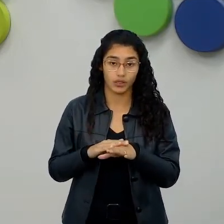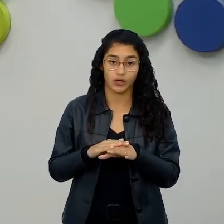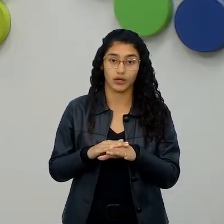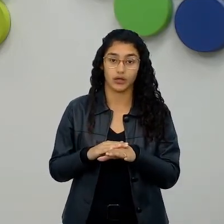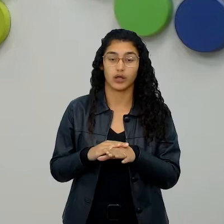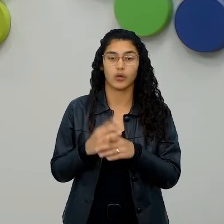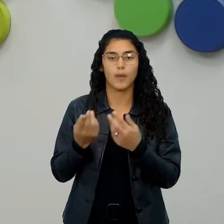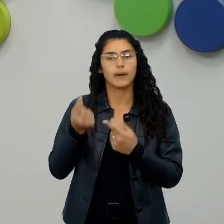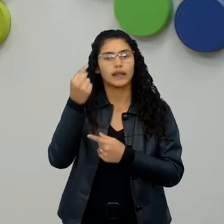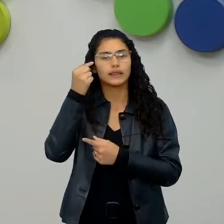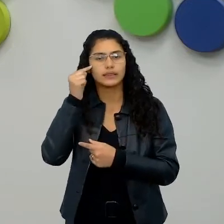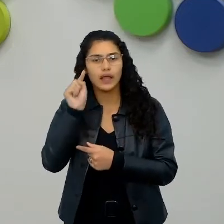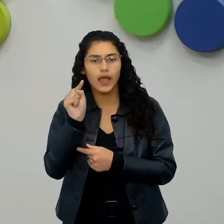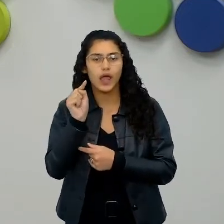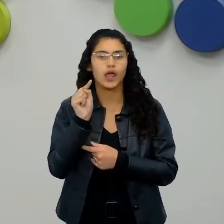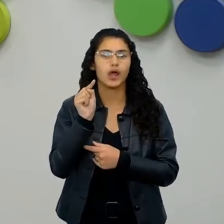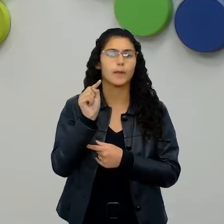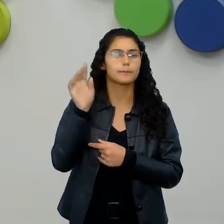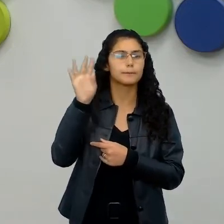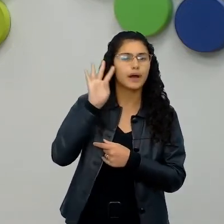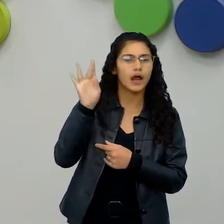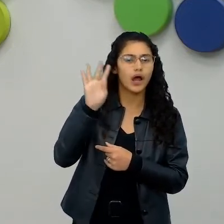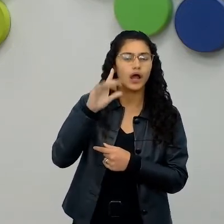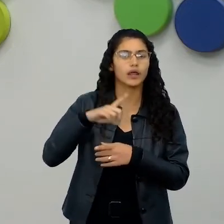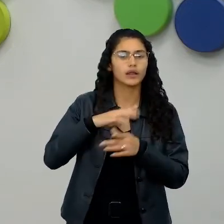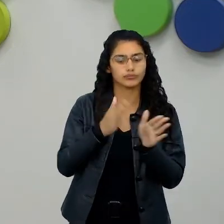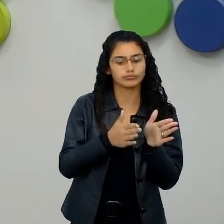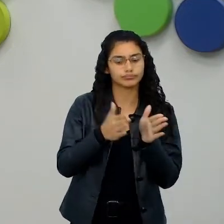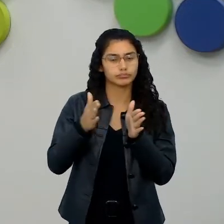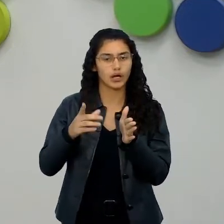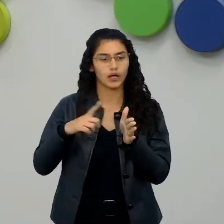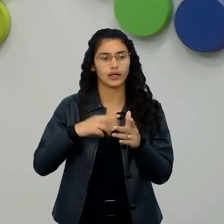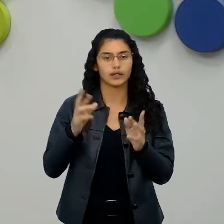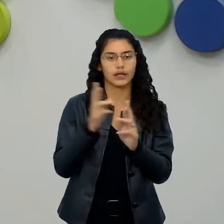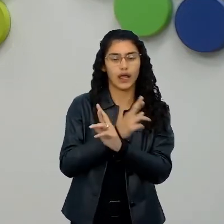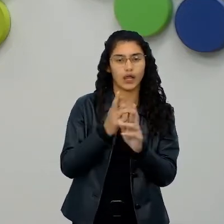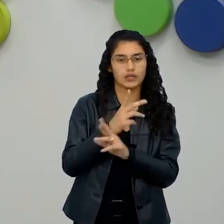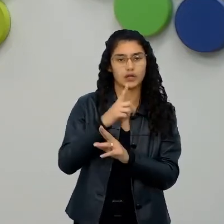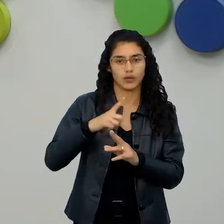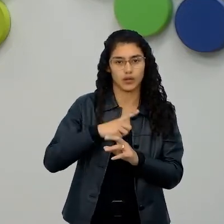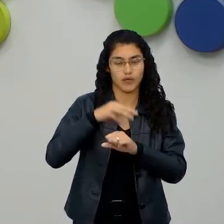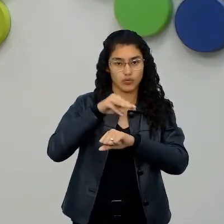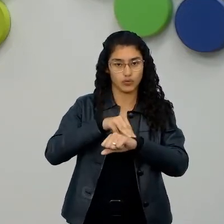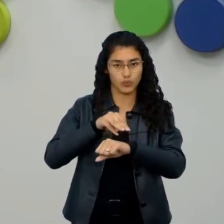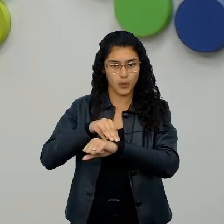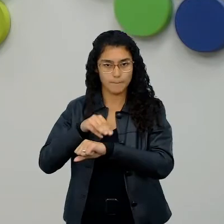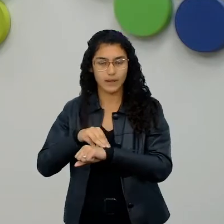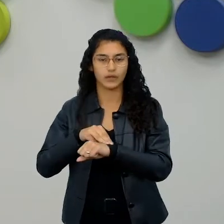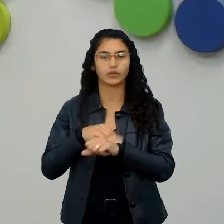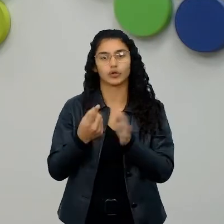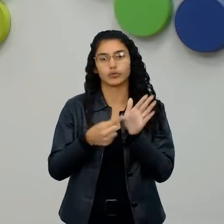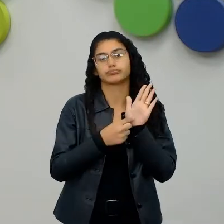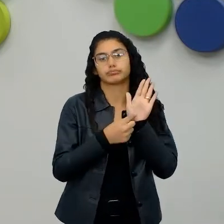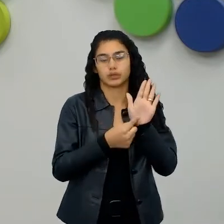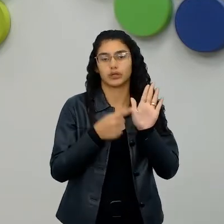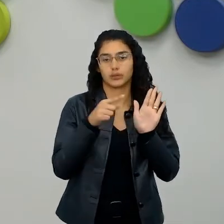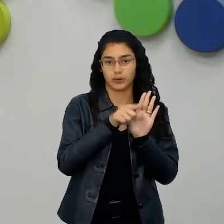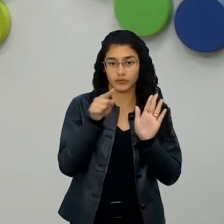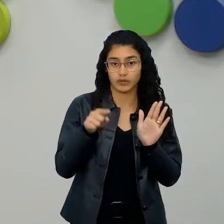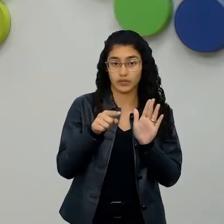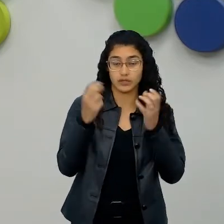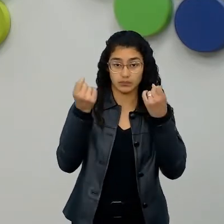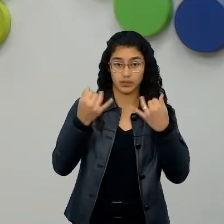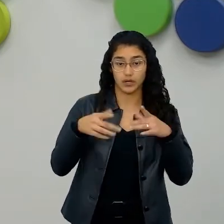uma ideia, como uma fabulação a partir dessas relações, desses momentos que eu estou me referindo, e